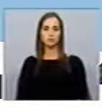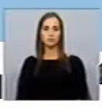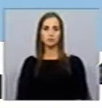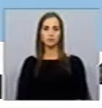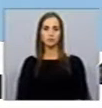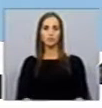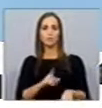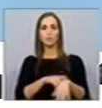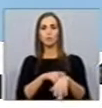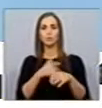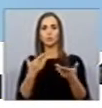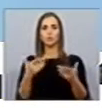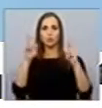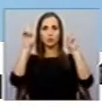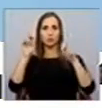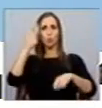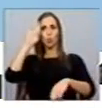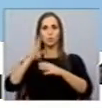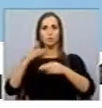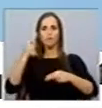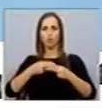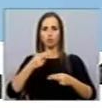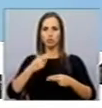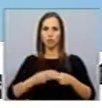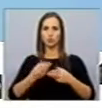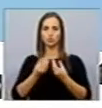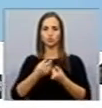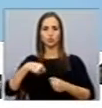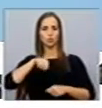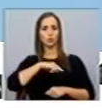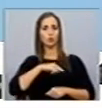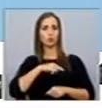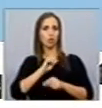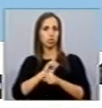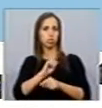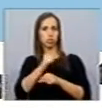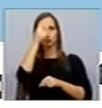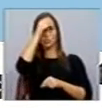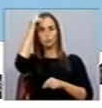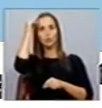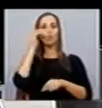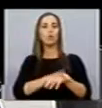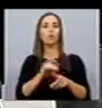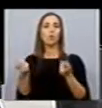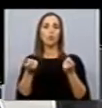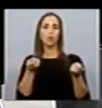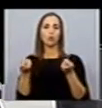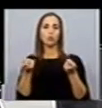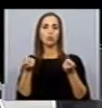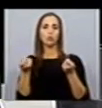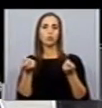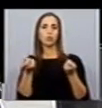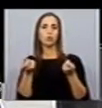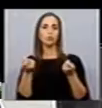Altura agora para a rubrica A Última Fronteira. Está connosco, como é habitual ao domingo, o coordenador da Sociedade